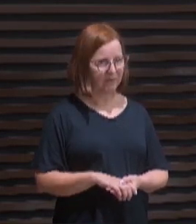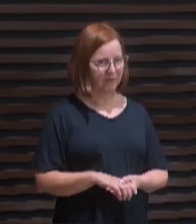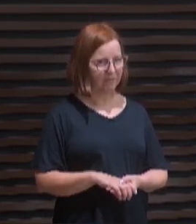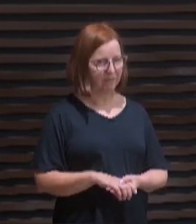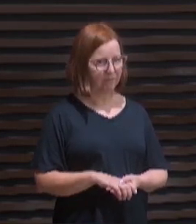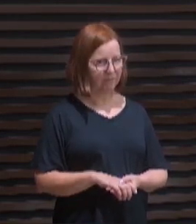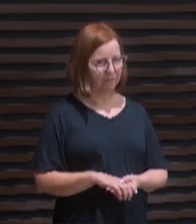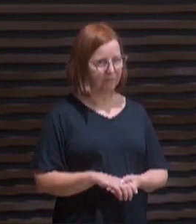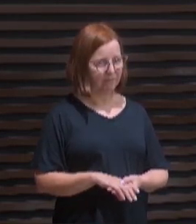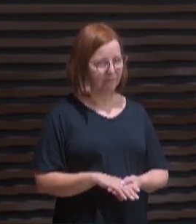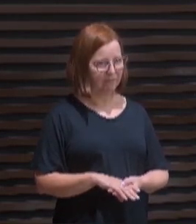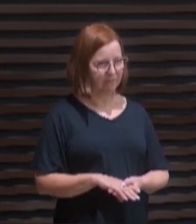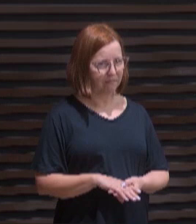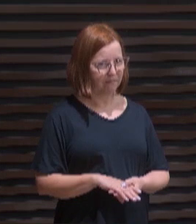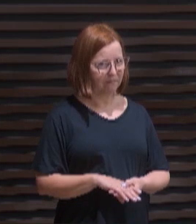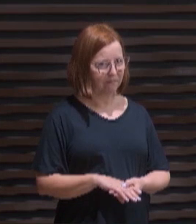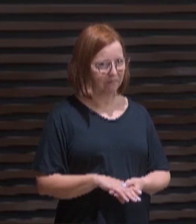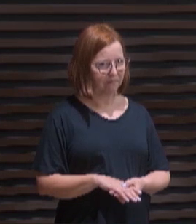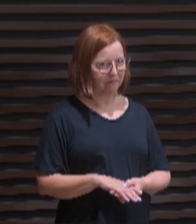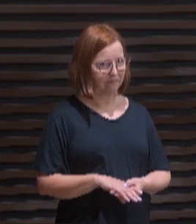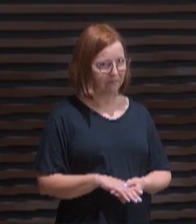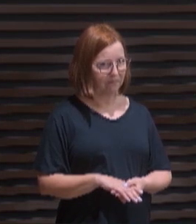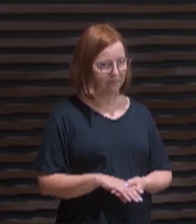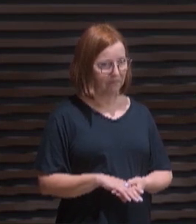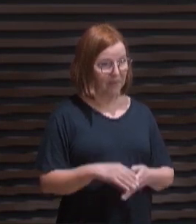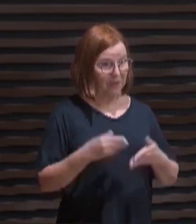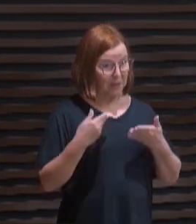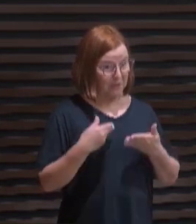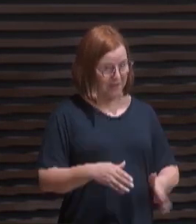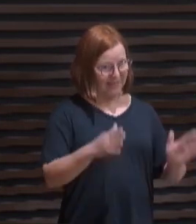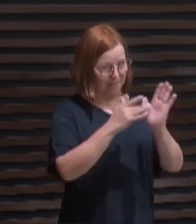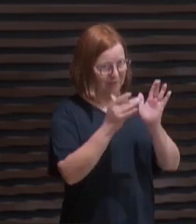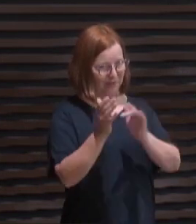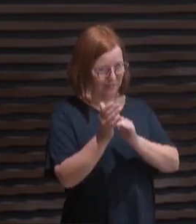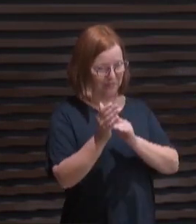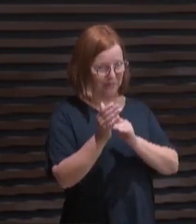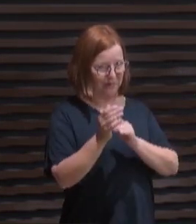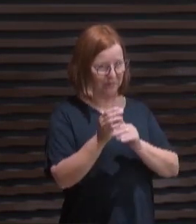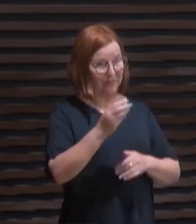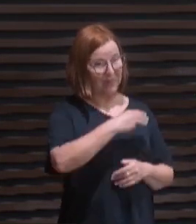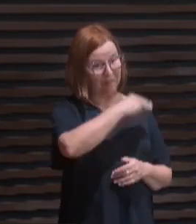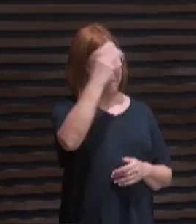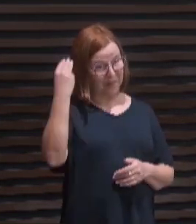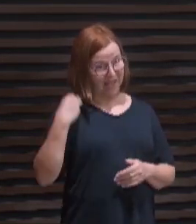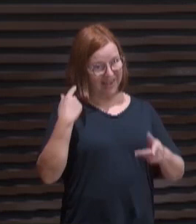que nós temos um trecho do Cântico de Maria, que é lindo, quando ela diz